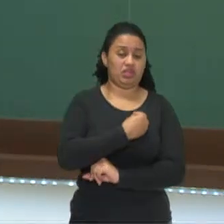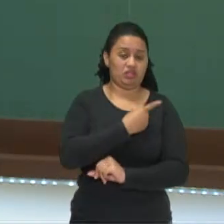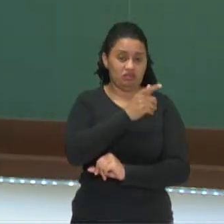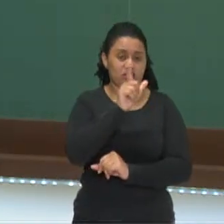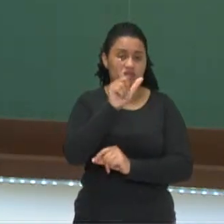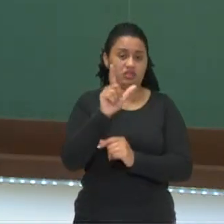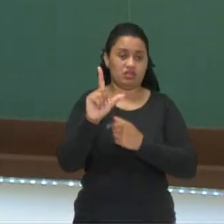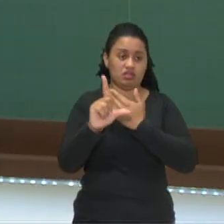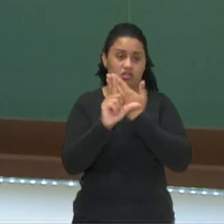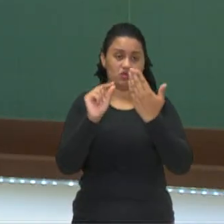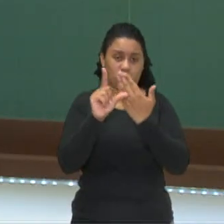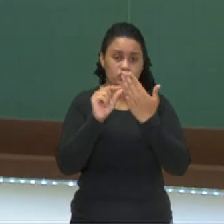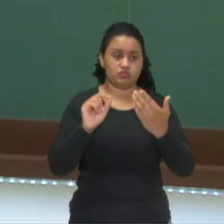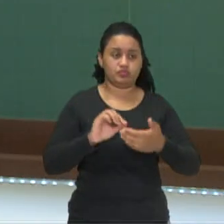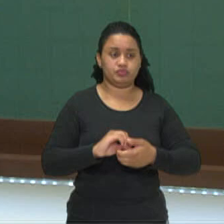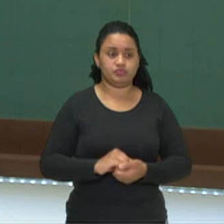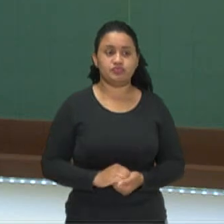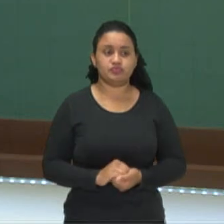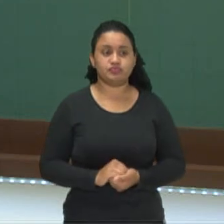cronista.